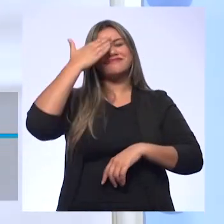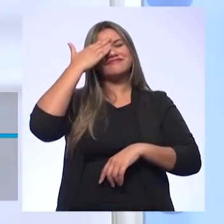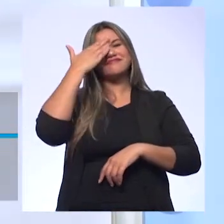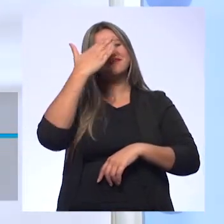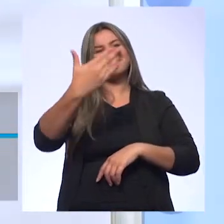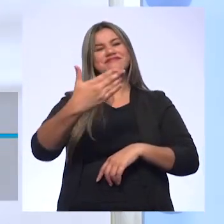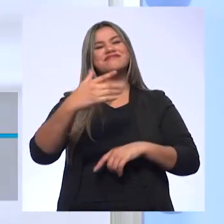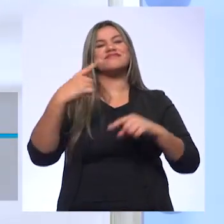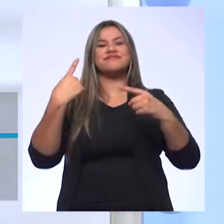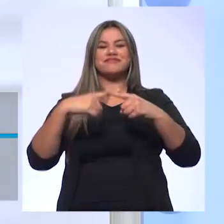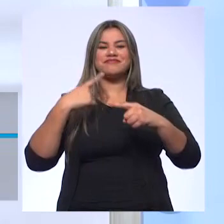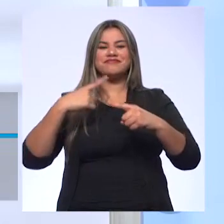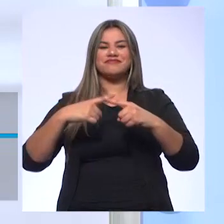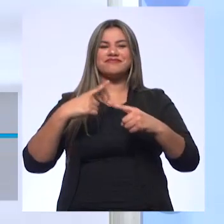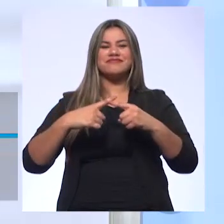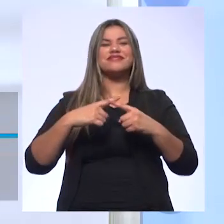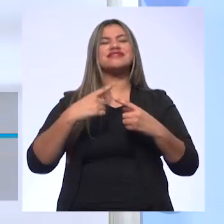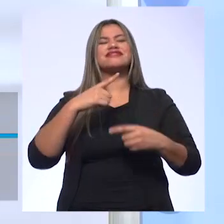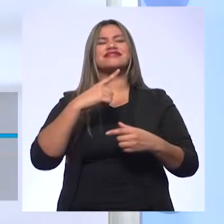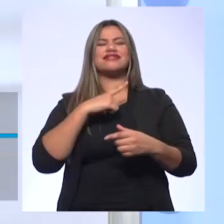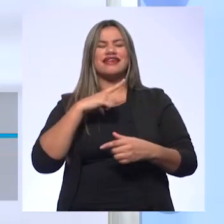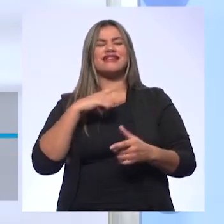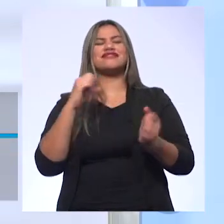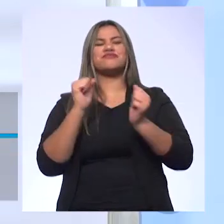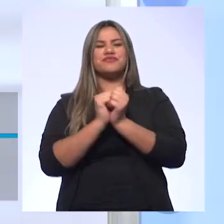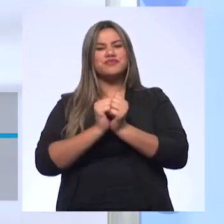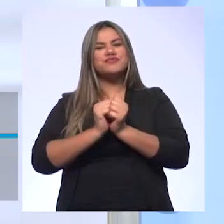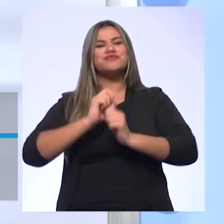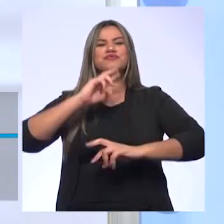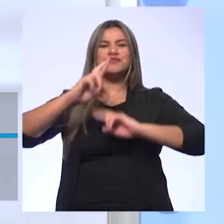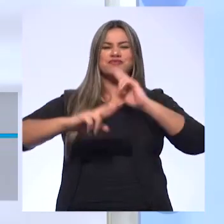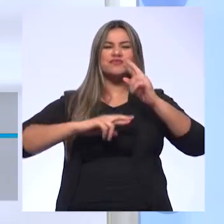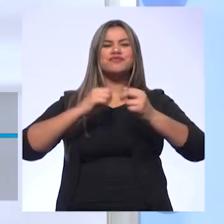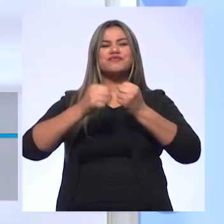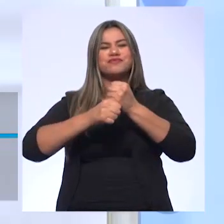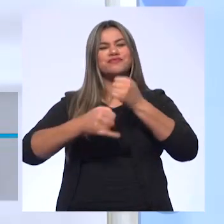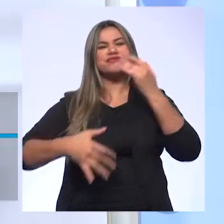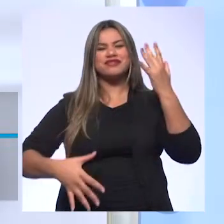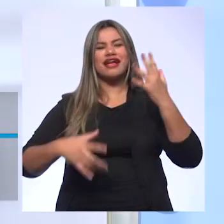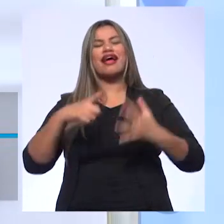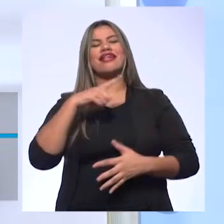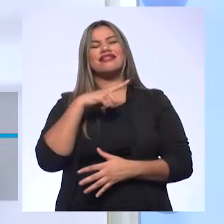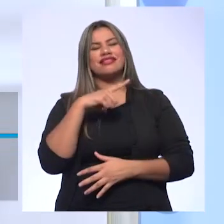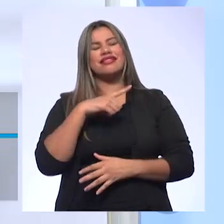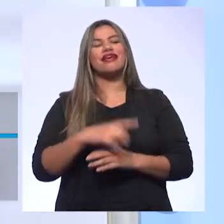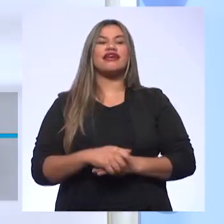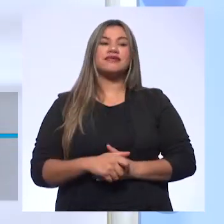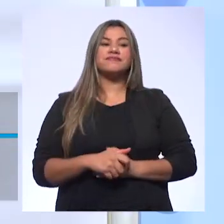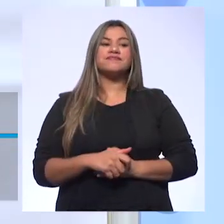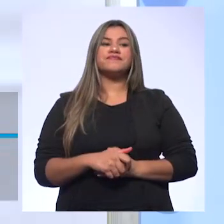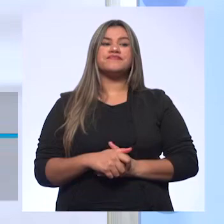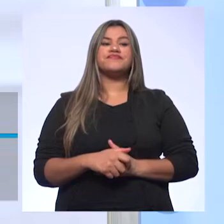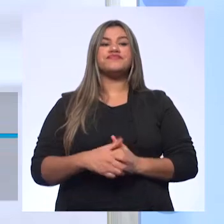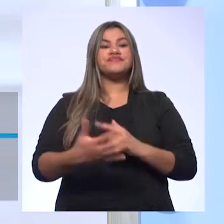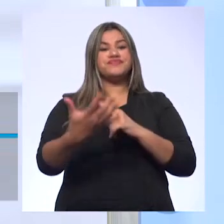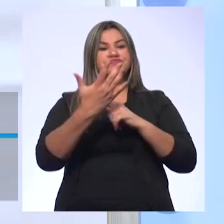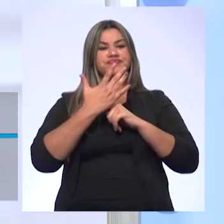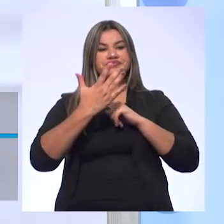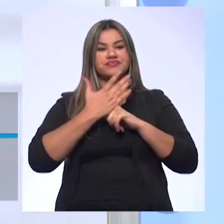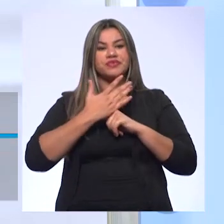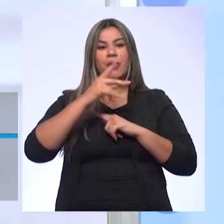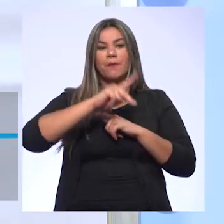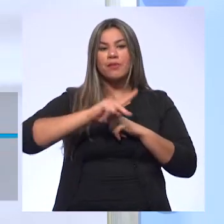tem aí alguma colaboração, sempre tem uma participação bacana no chat, nos ajudando, na verdade, não nos